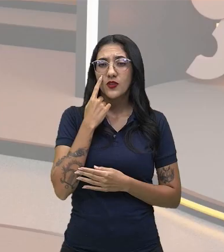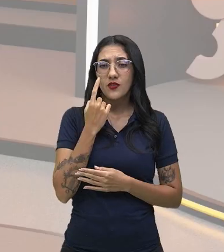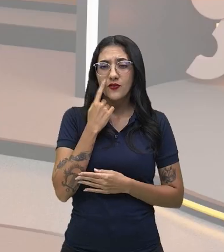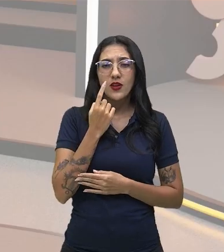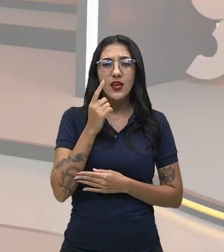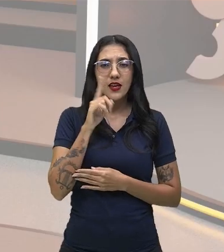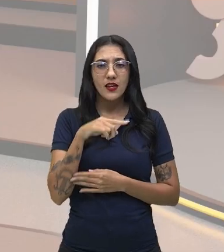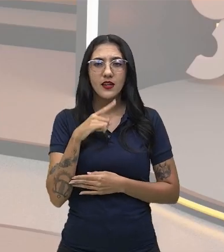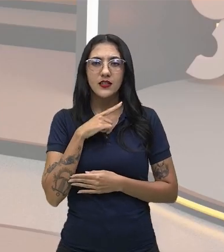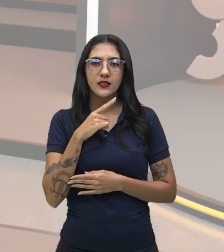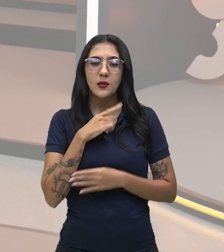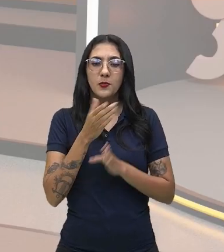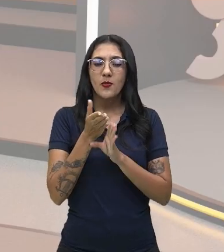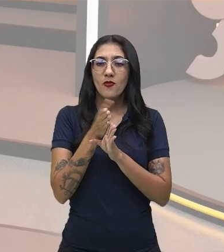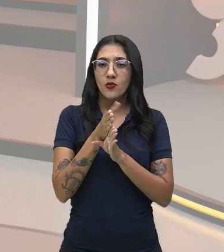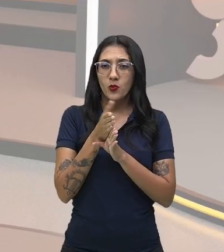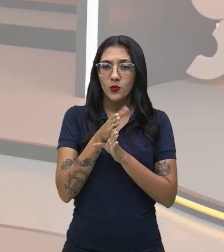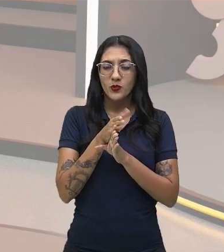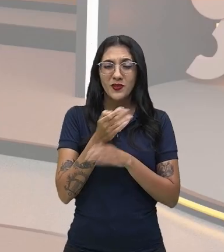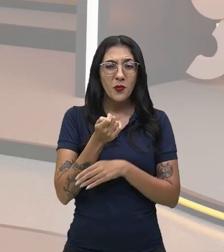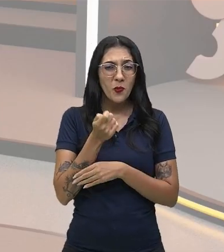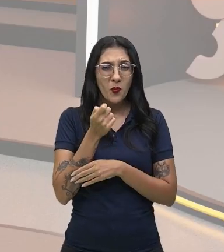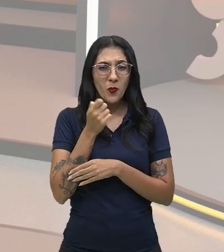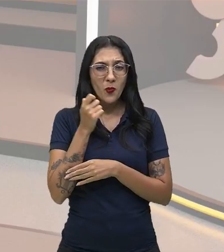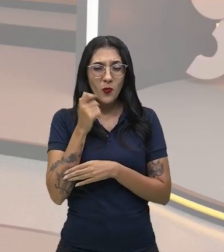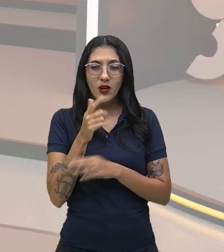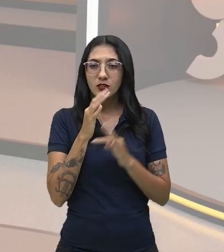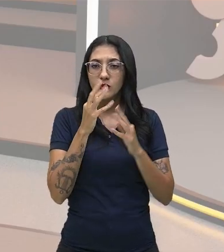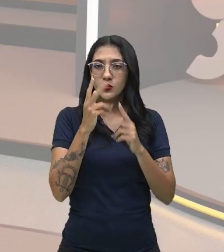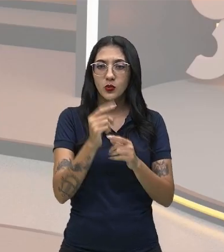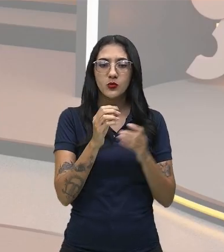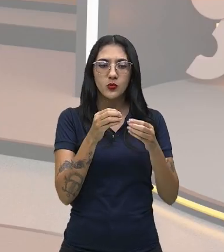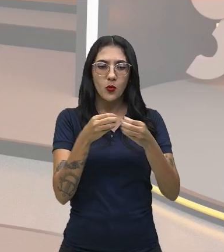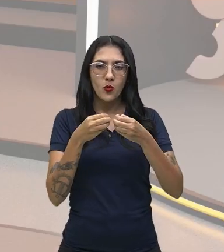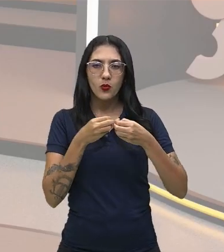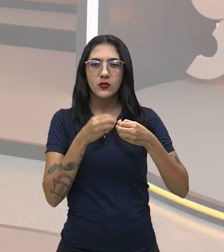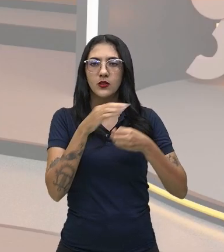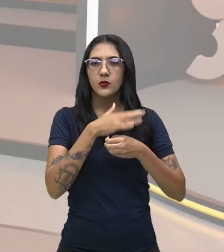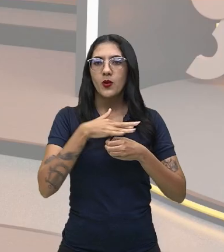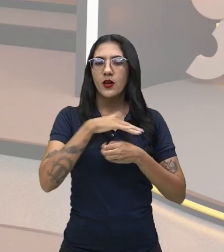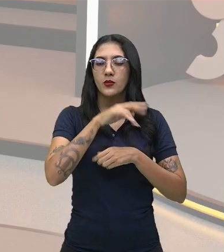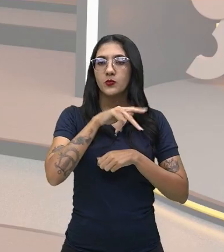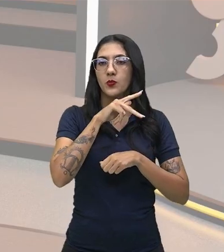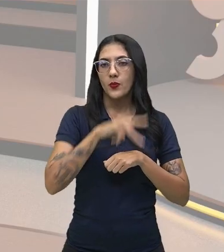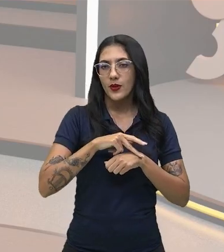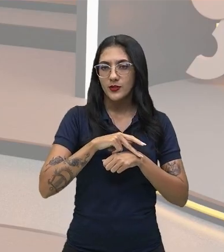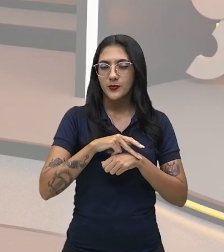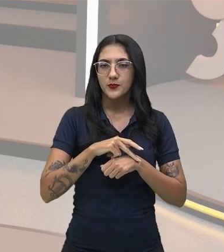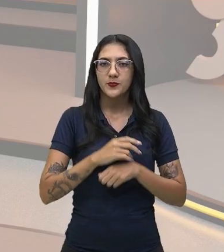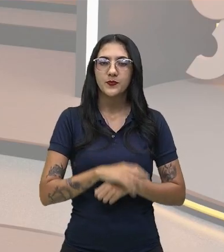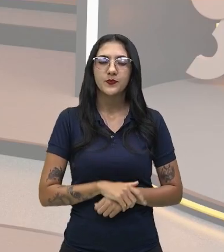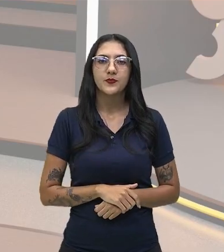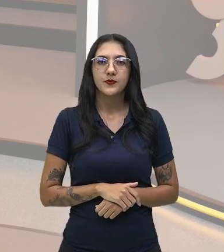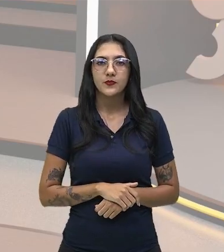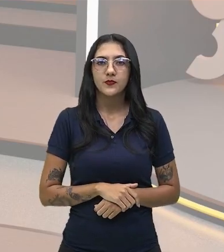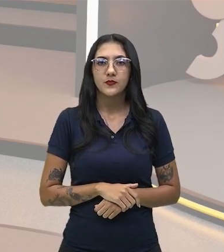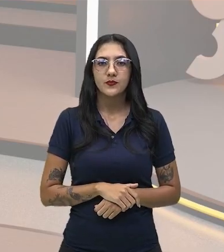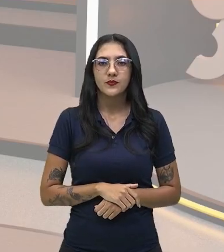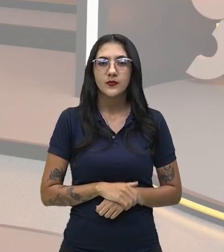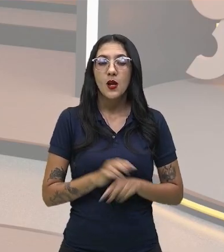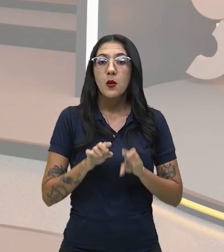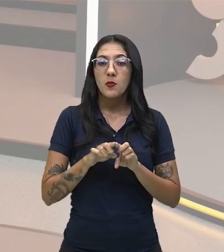quase todos os países da América do Sul. É uma outra característica do território brasileiro. Mas